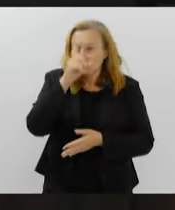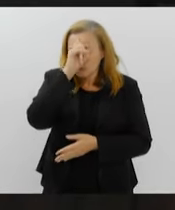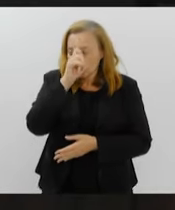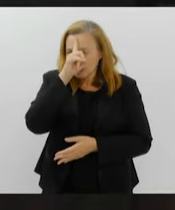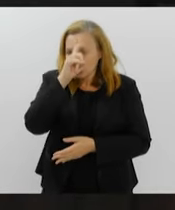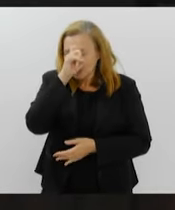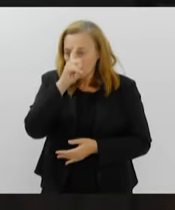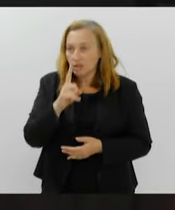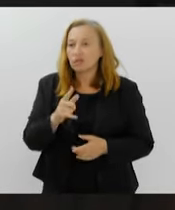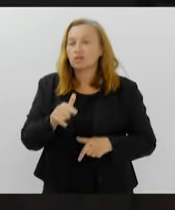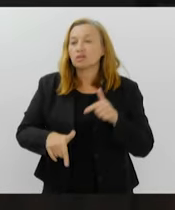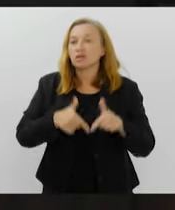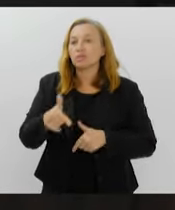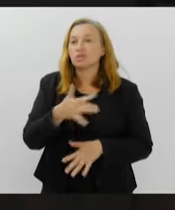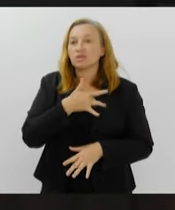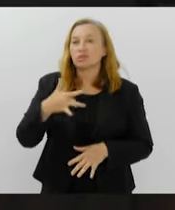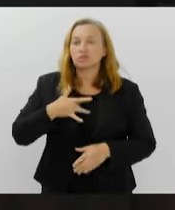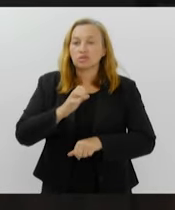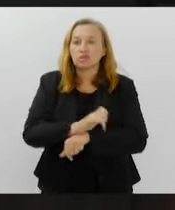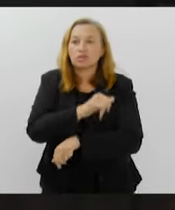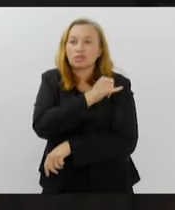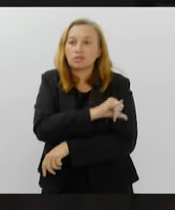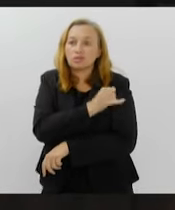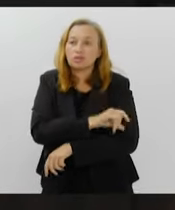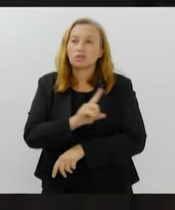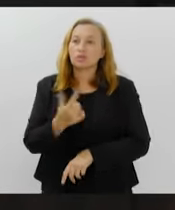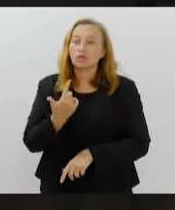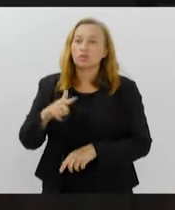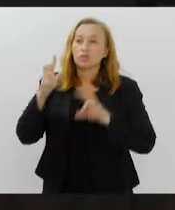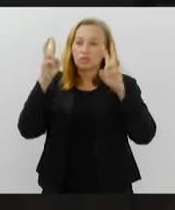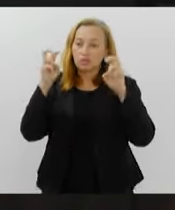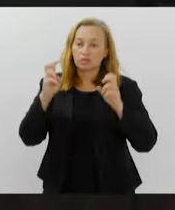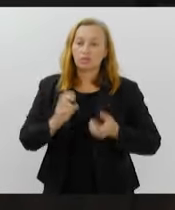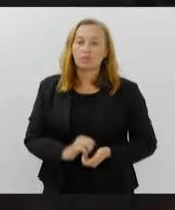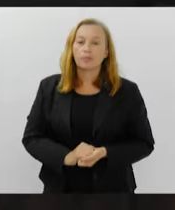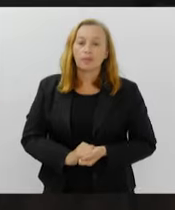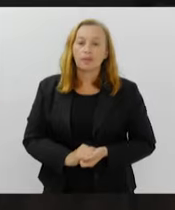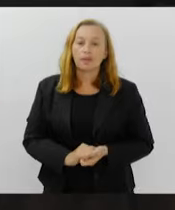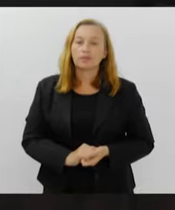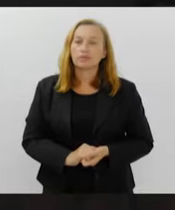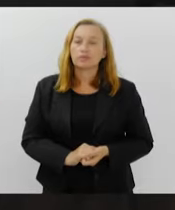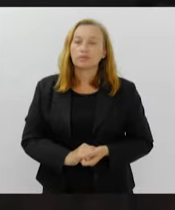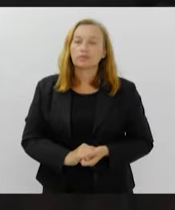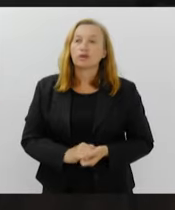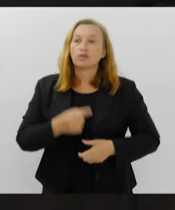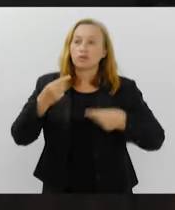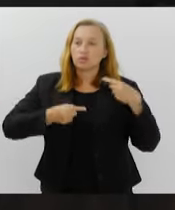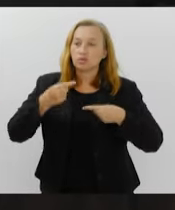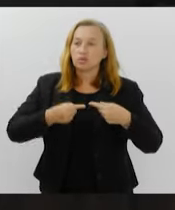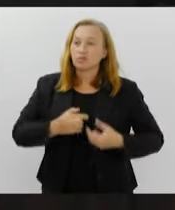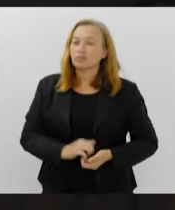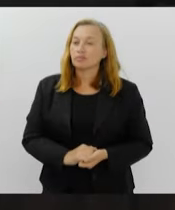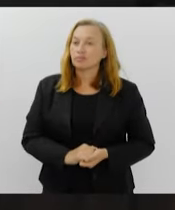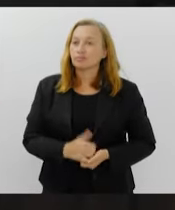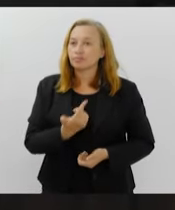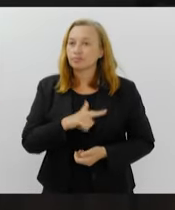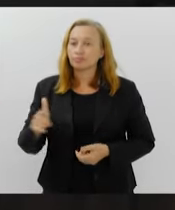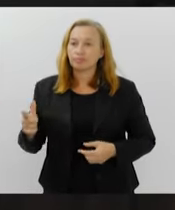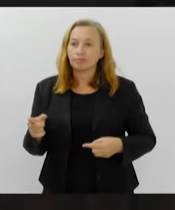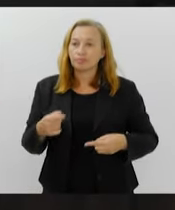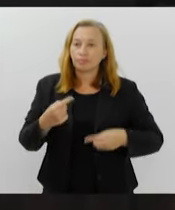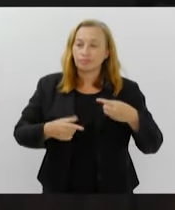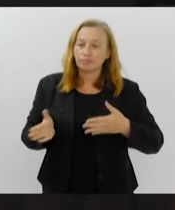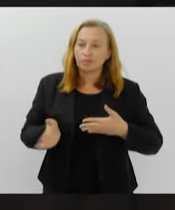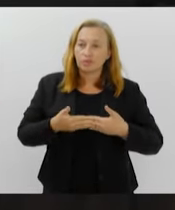dos servios de no est do Rio de Janeiro outras providênci em discussão havendo quem que